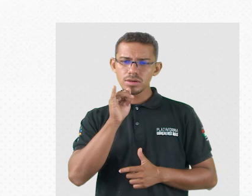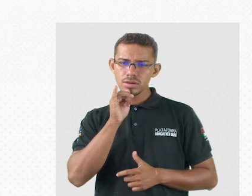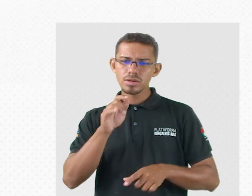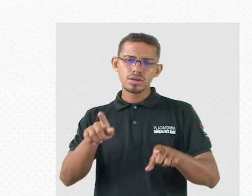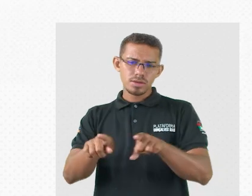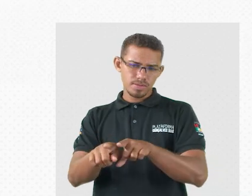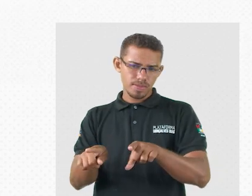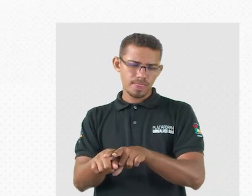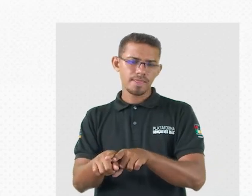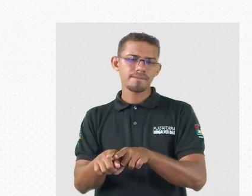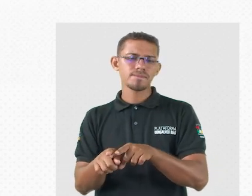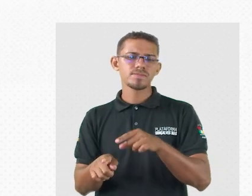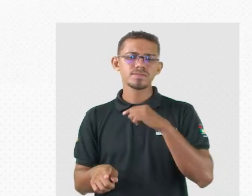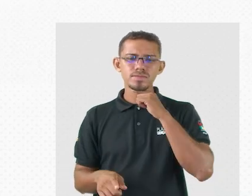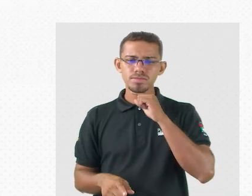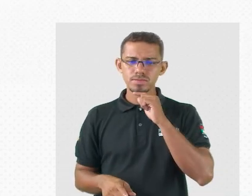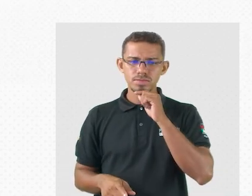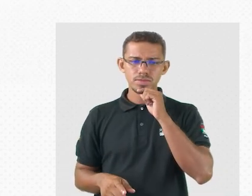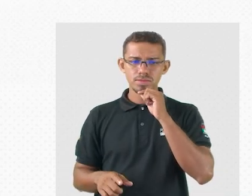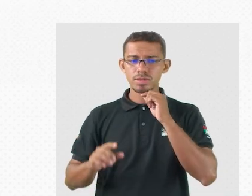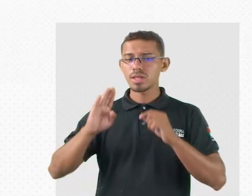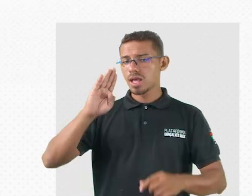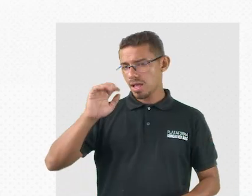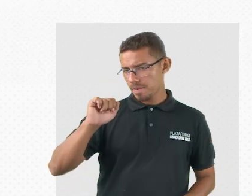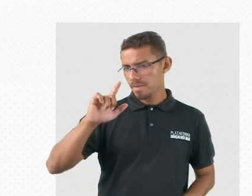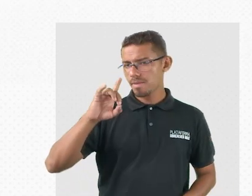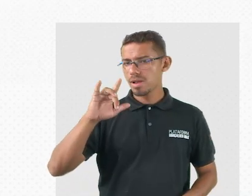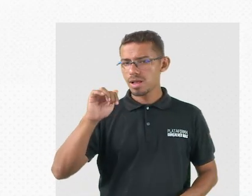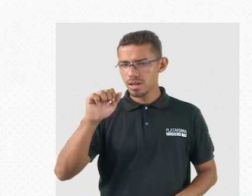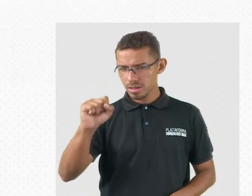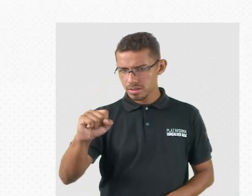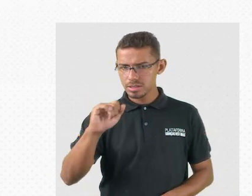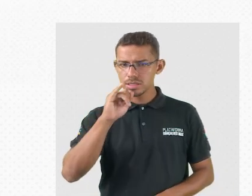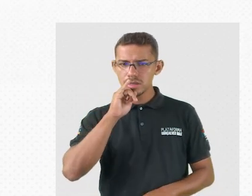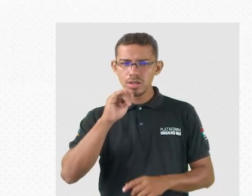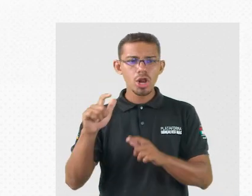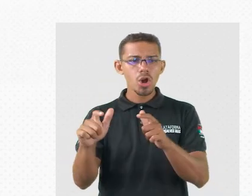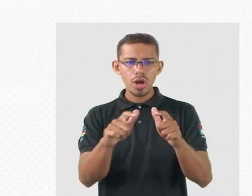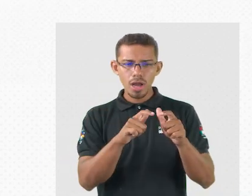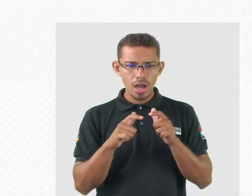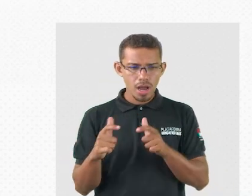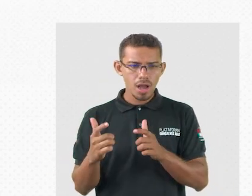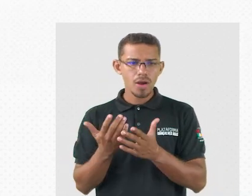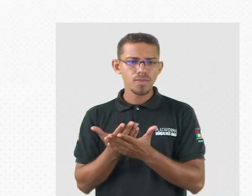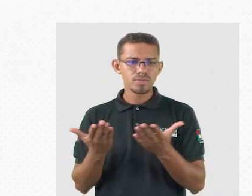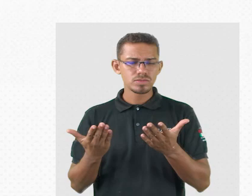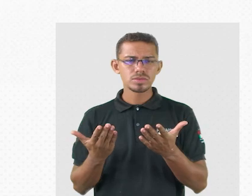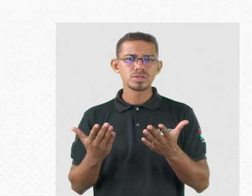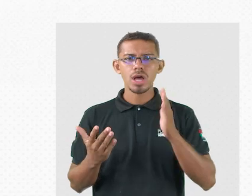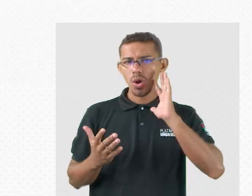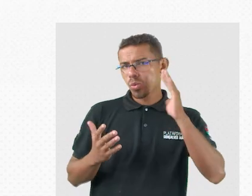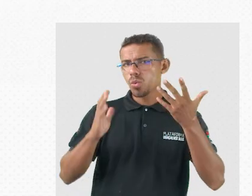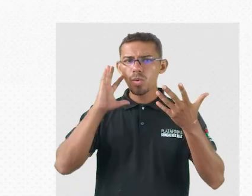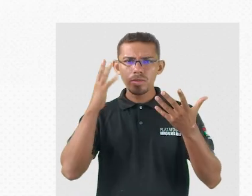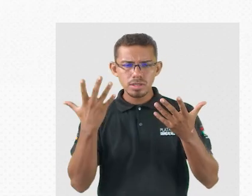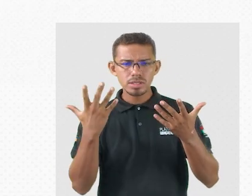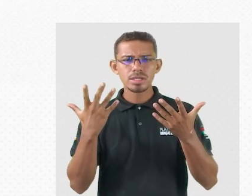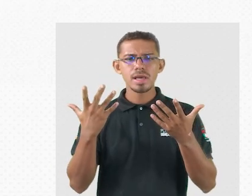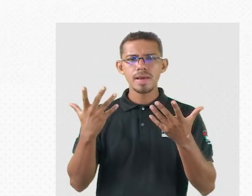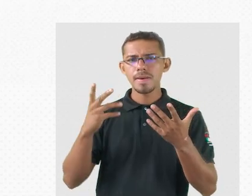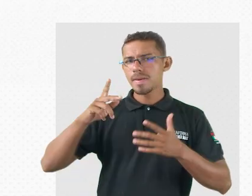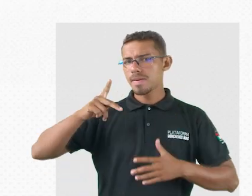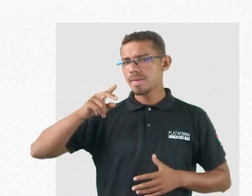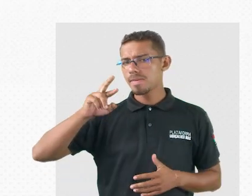né, da balaiada, né, o local onde aconteceu também algumas prisões, né?